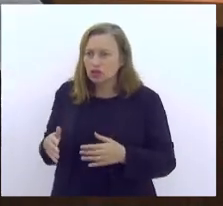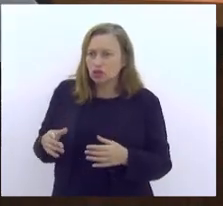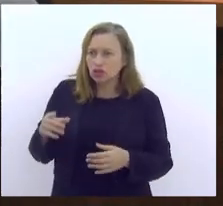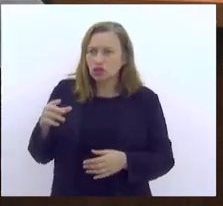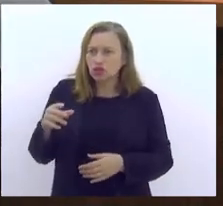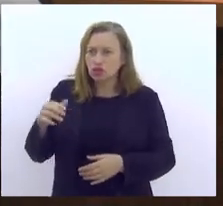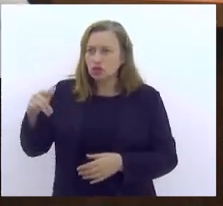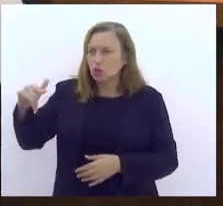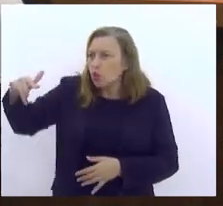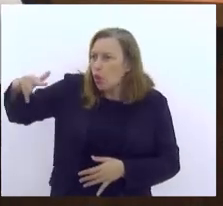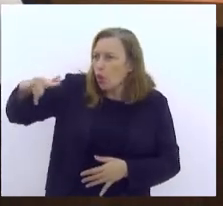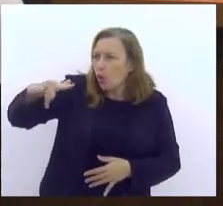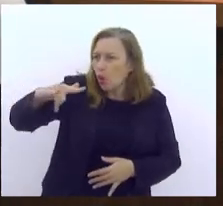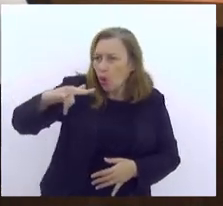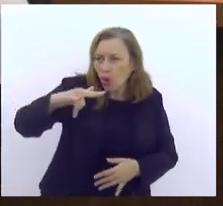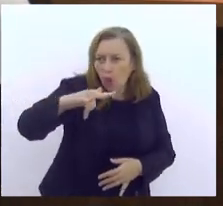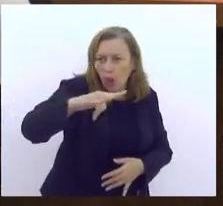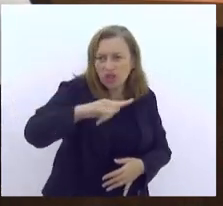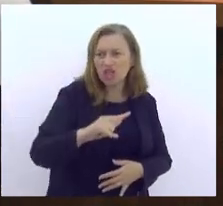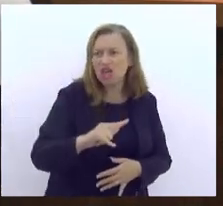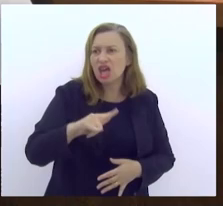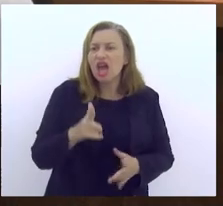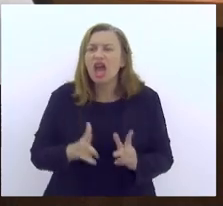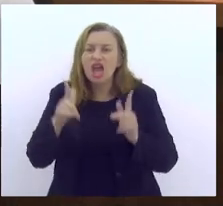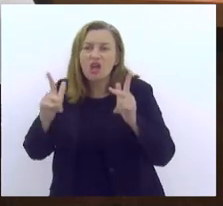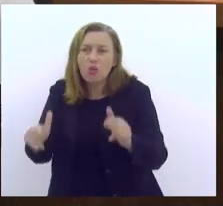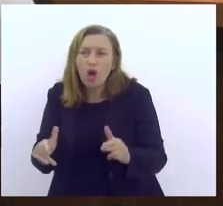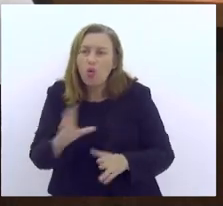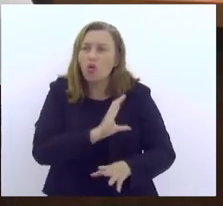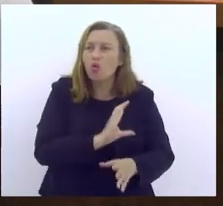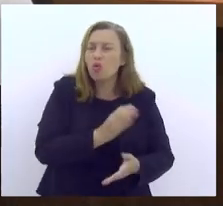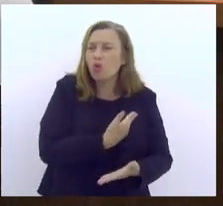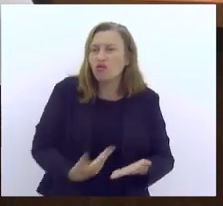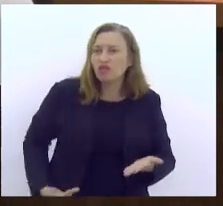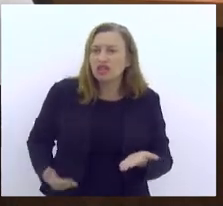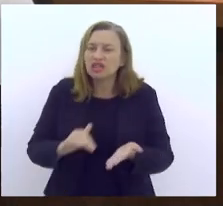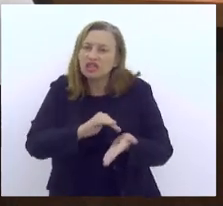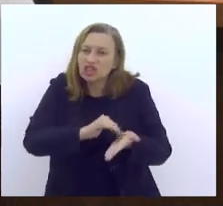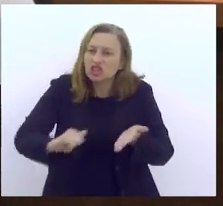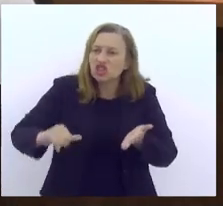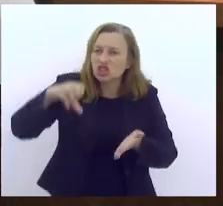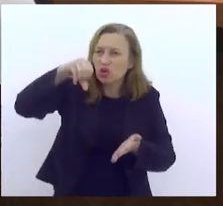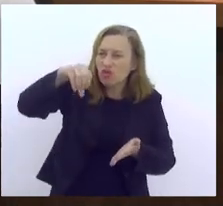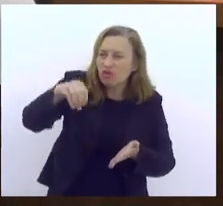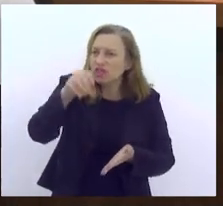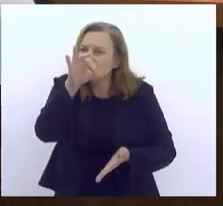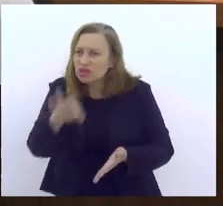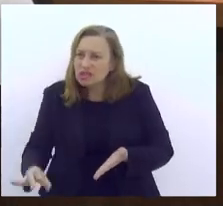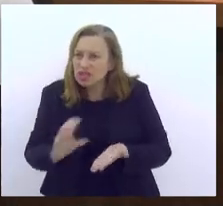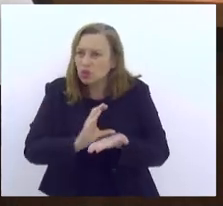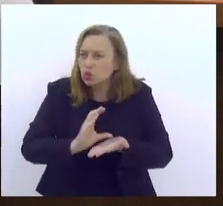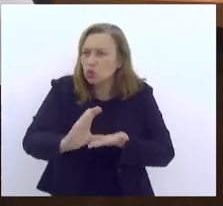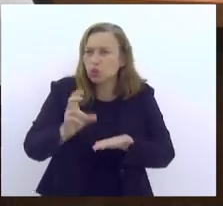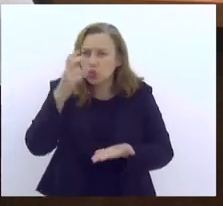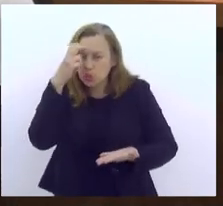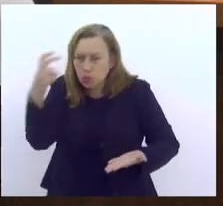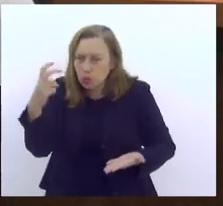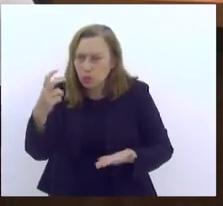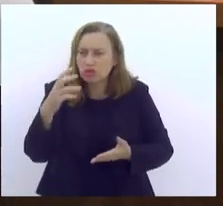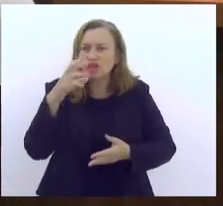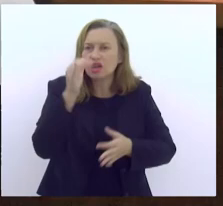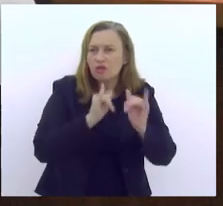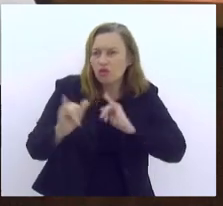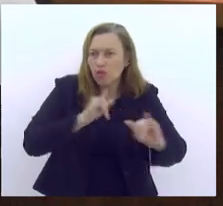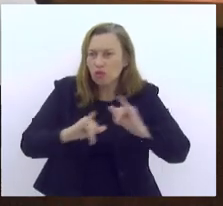drones, é o mesmo governo que está tirando 90% dos recursos da inteligência, da